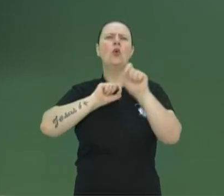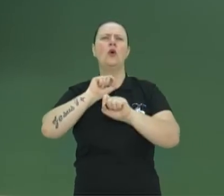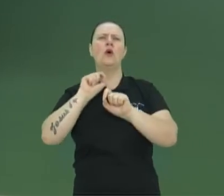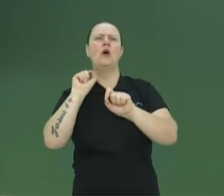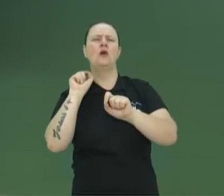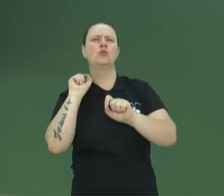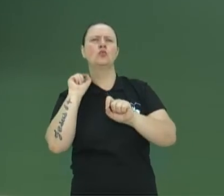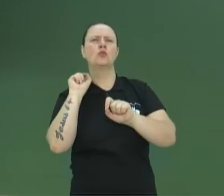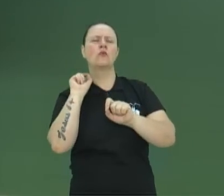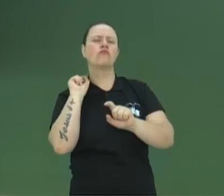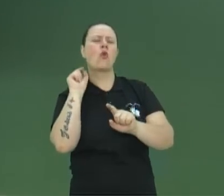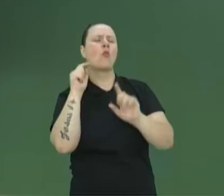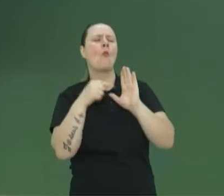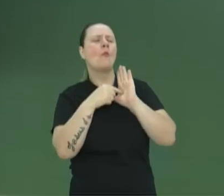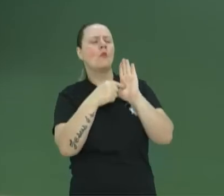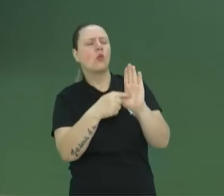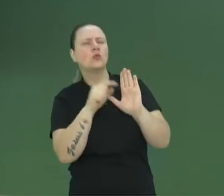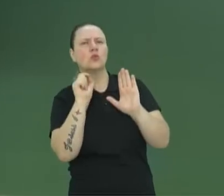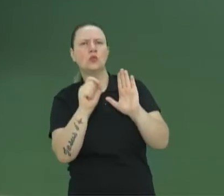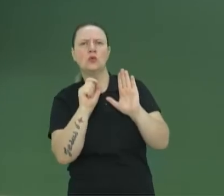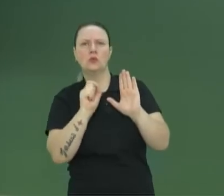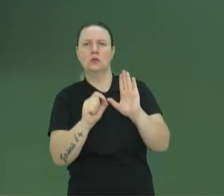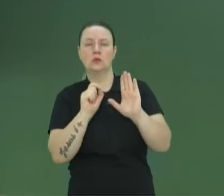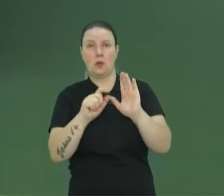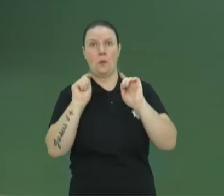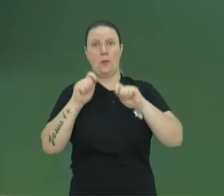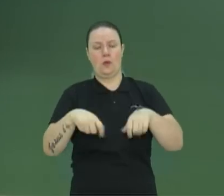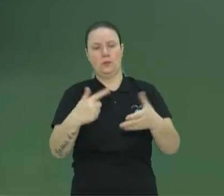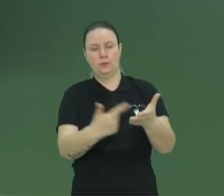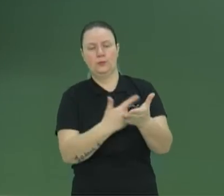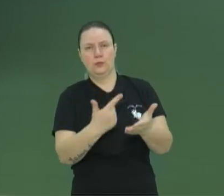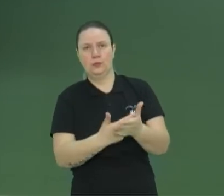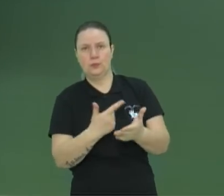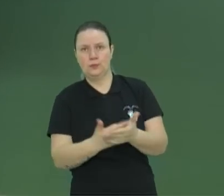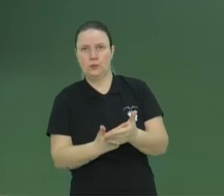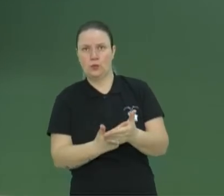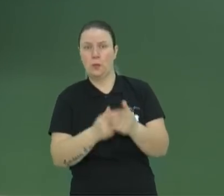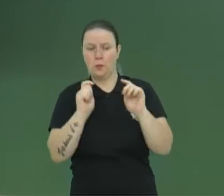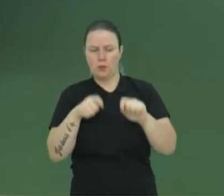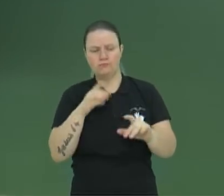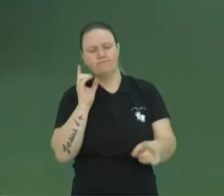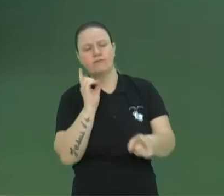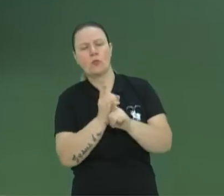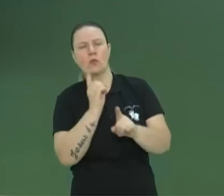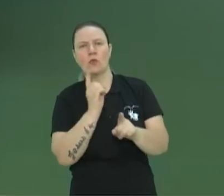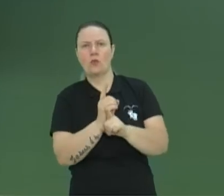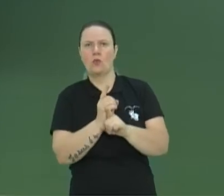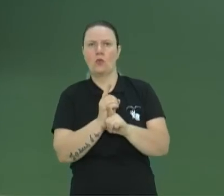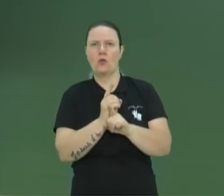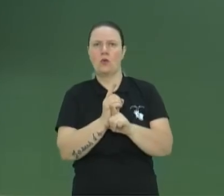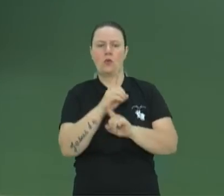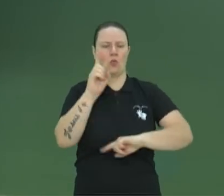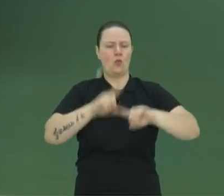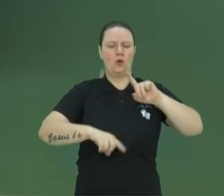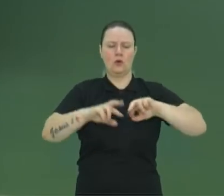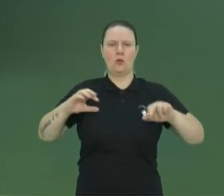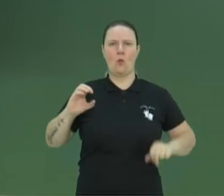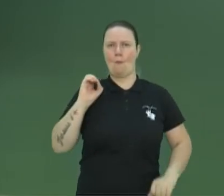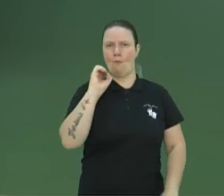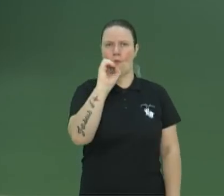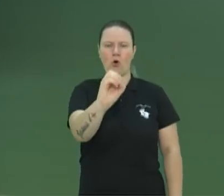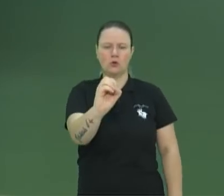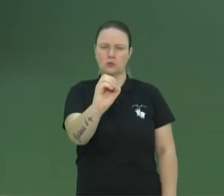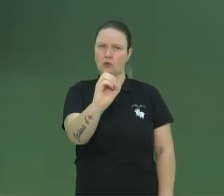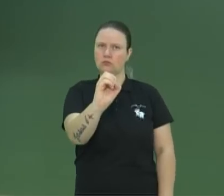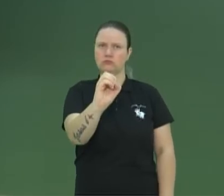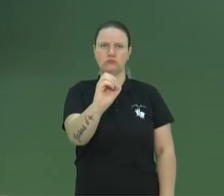como um elemento nulo. Então, às vezes, pode encontrar em um livro didático de você de matemática lá, o elemento nulo da matriz. Então, está se referindo